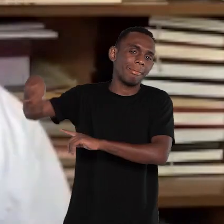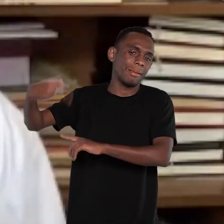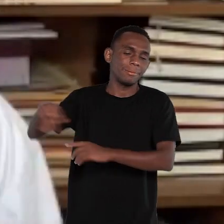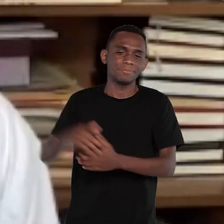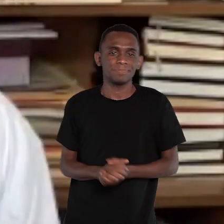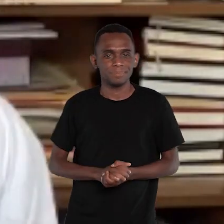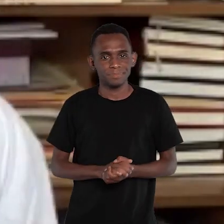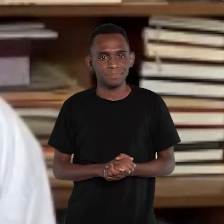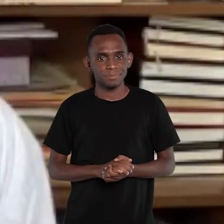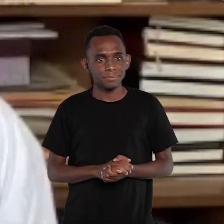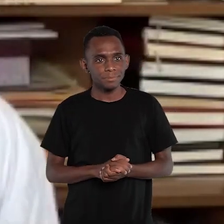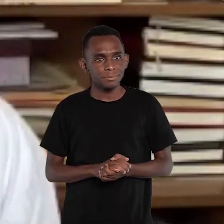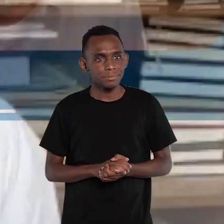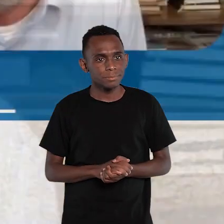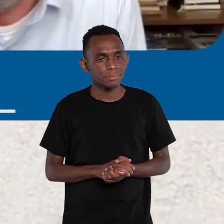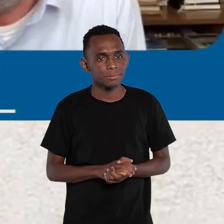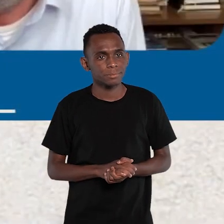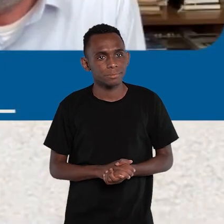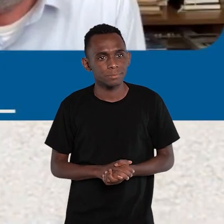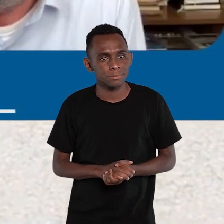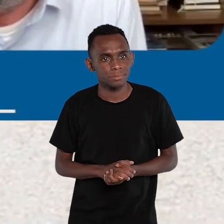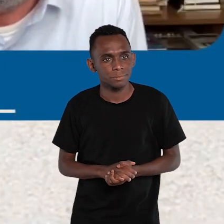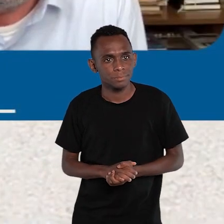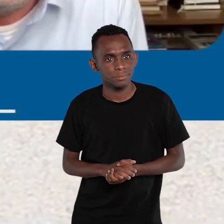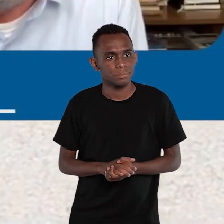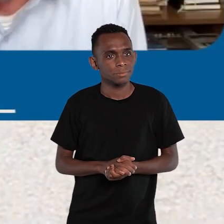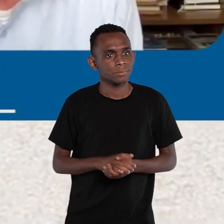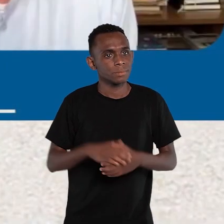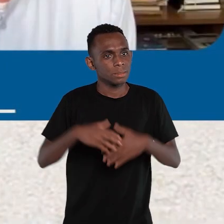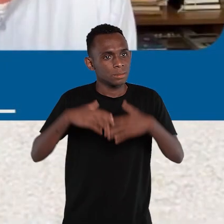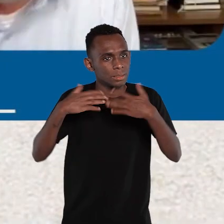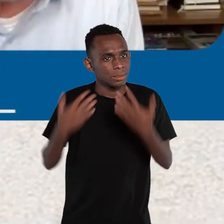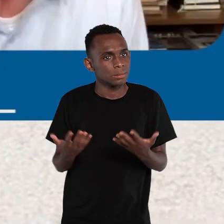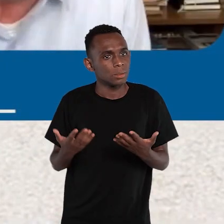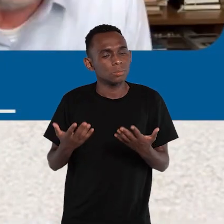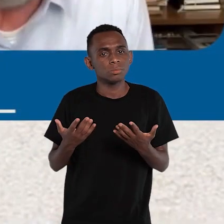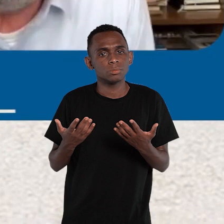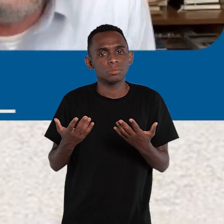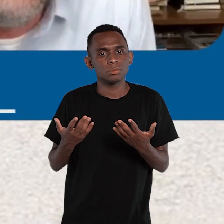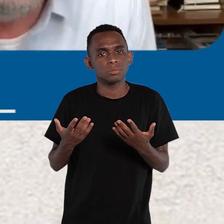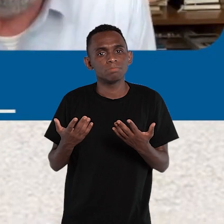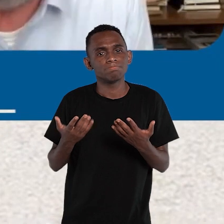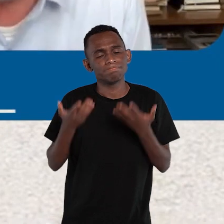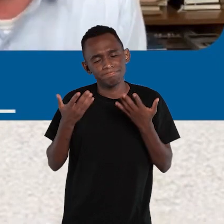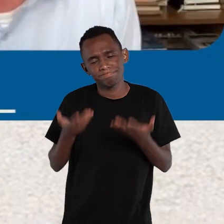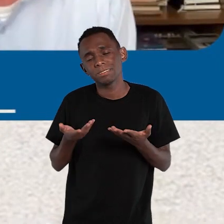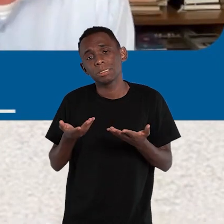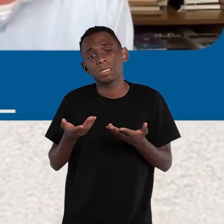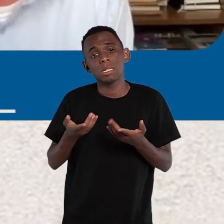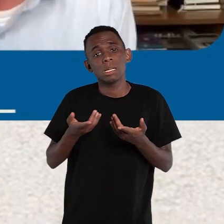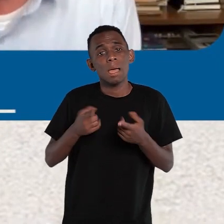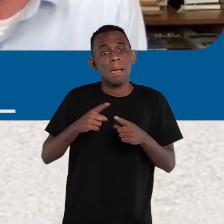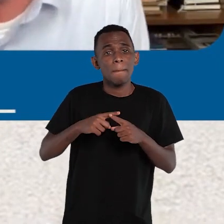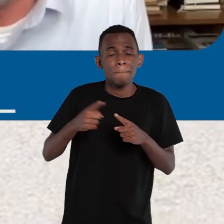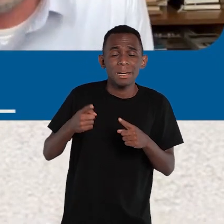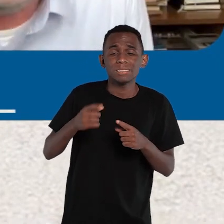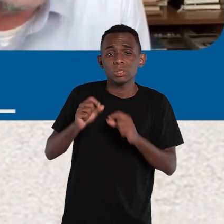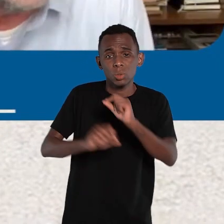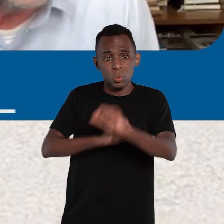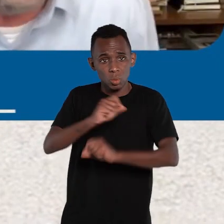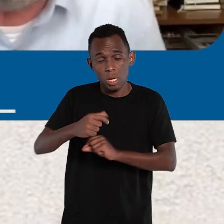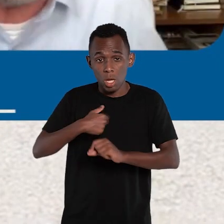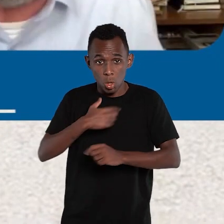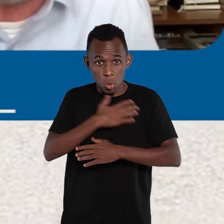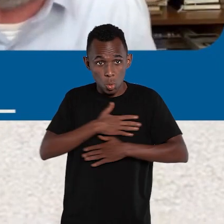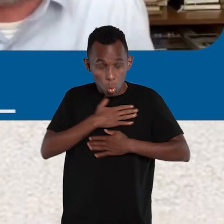isso. Mas já Alain Resnais conduz a pessoa pelo pensamento. Pois é, mas você